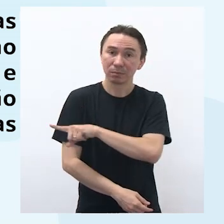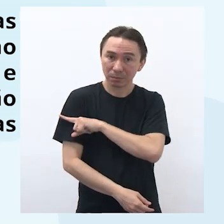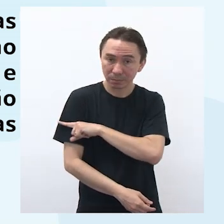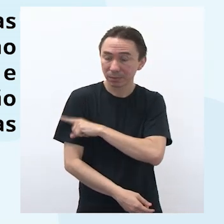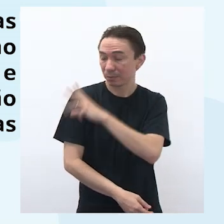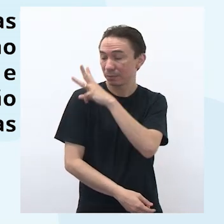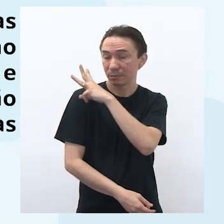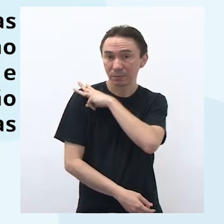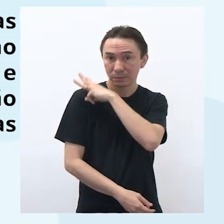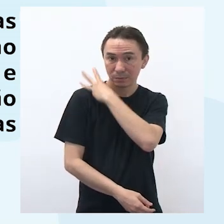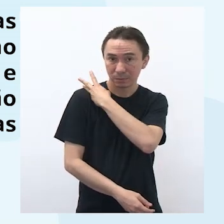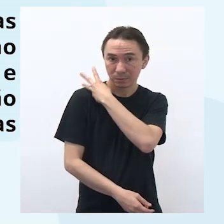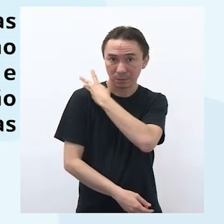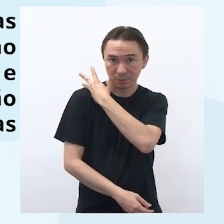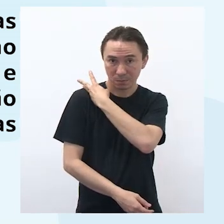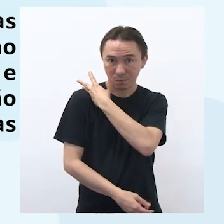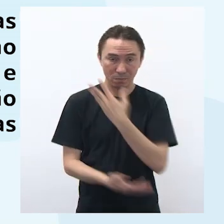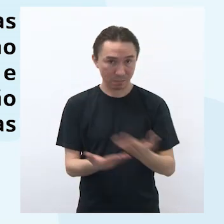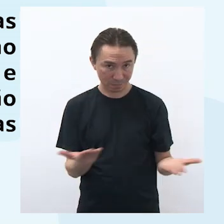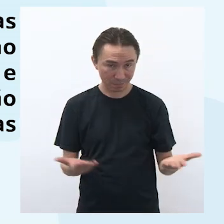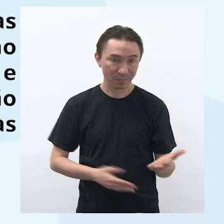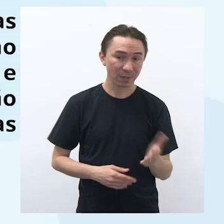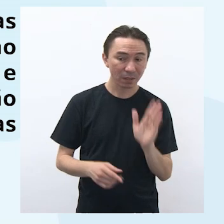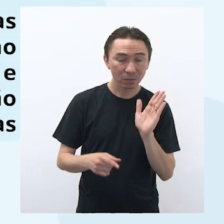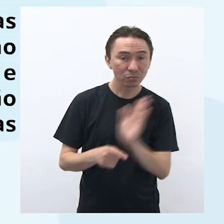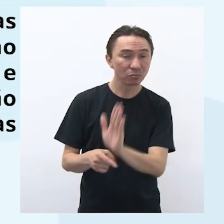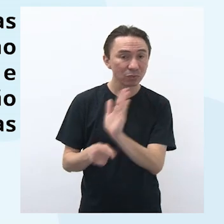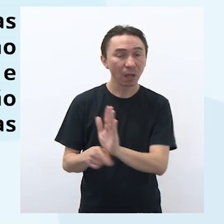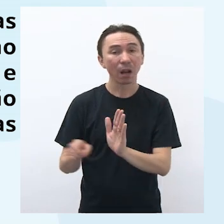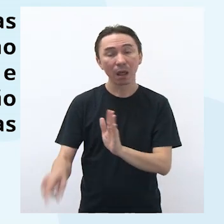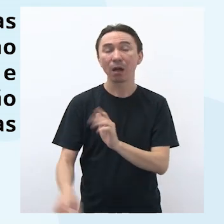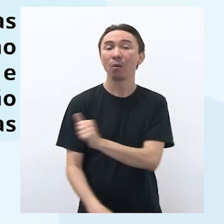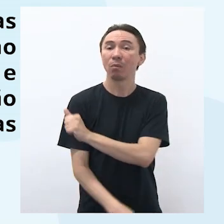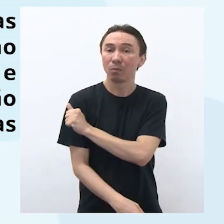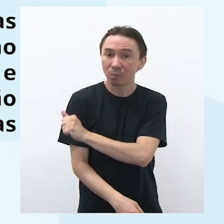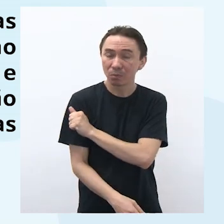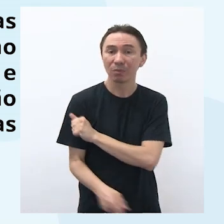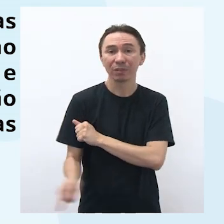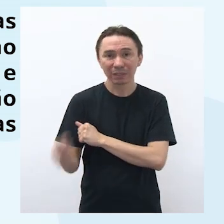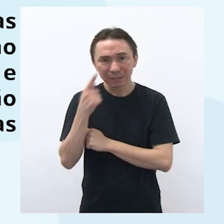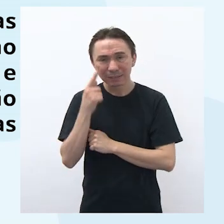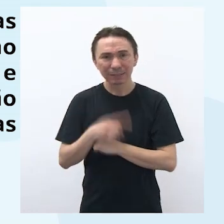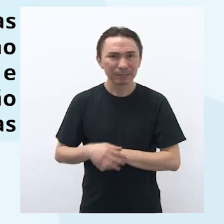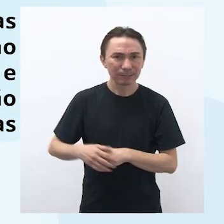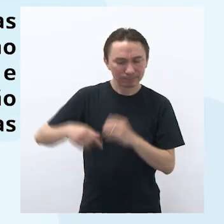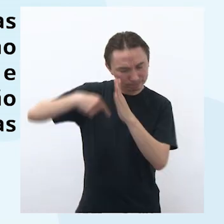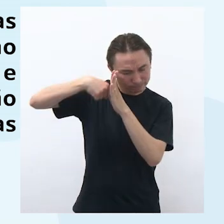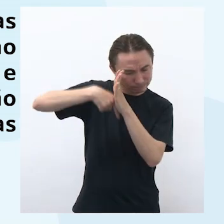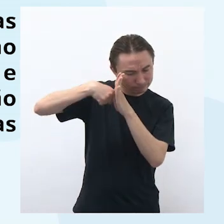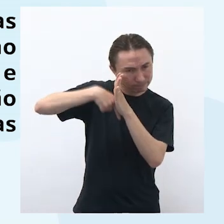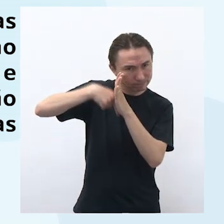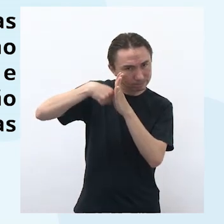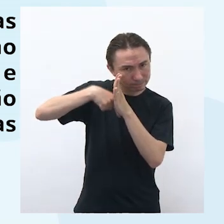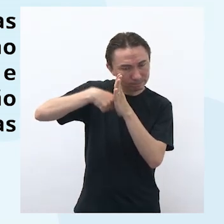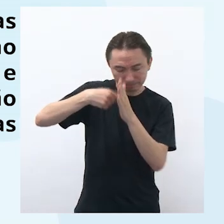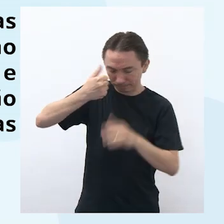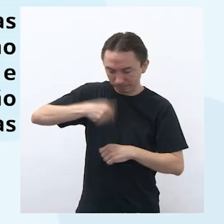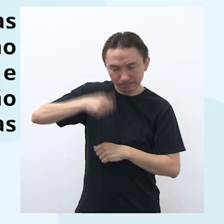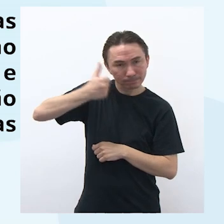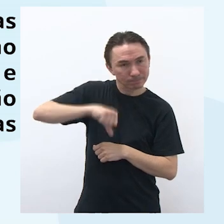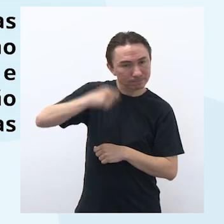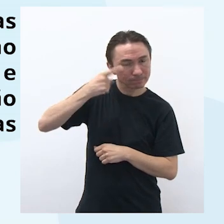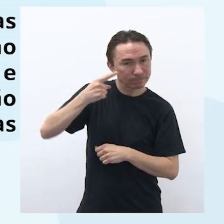também possa apoiar os nossos estudantes nesse processo de autoavaliação socioemocional durante o preenchimento